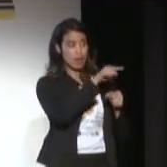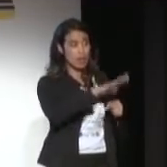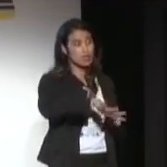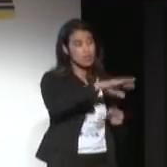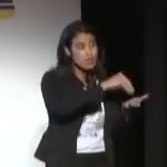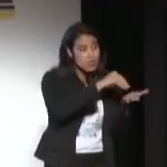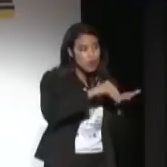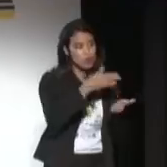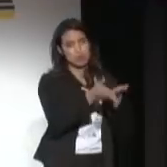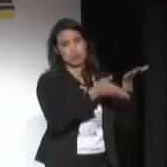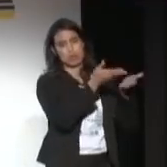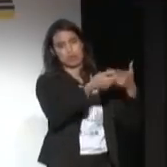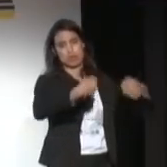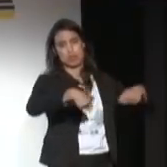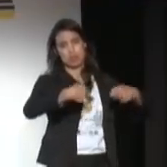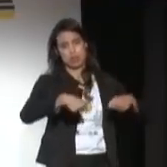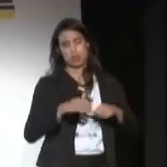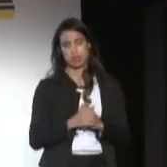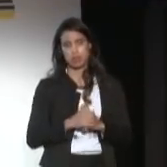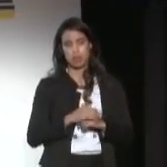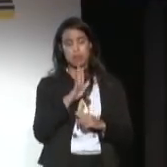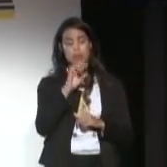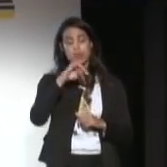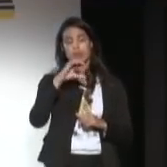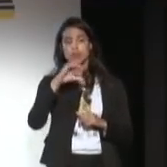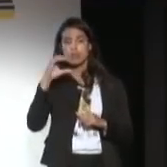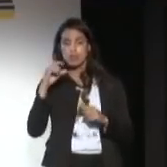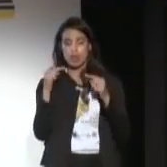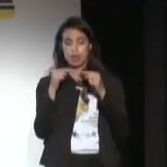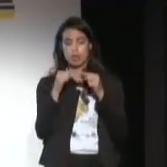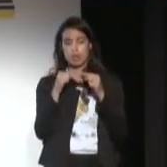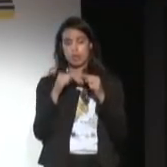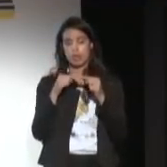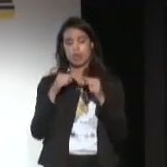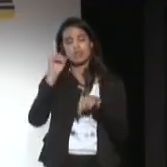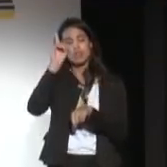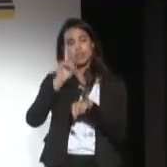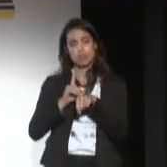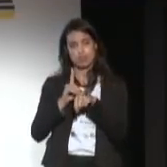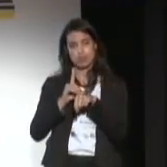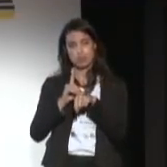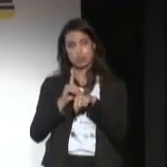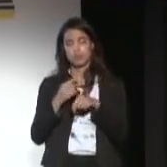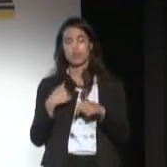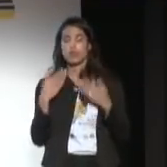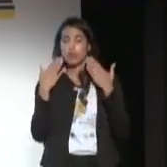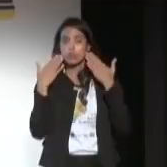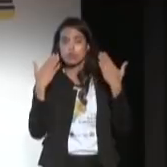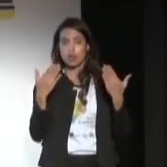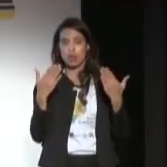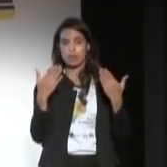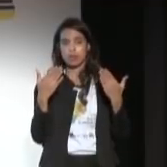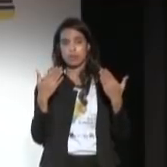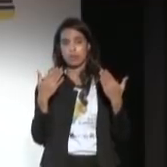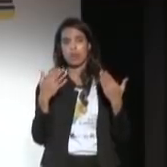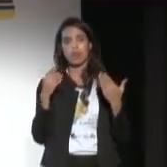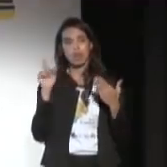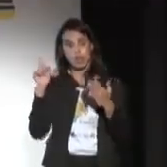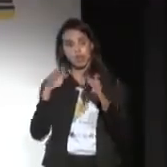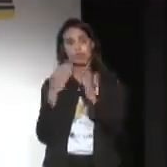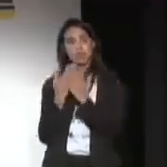Tá? Falar de BNCC é falar do trabalho do diretor escolar. Tá bom? Eu vou mostrar para vocês algo que a gente tem feito